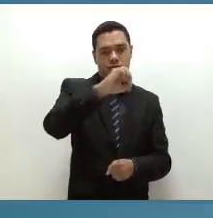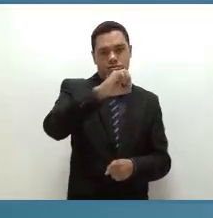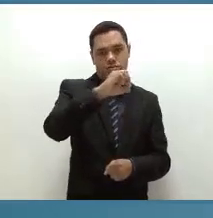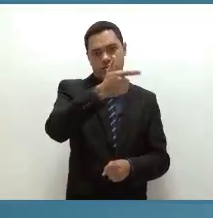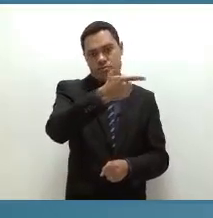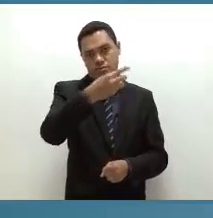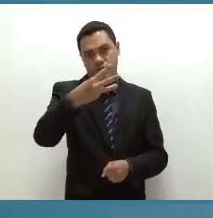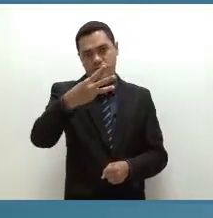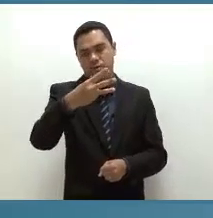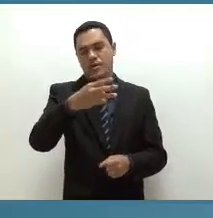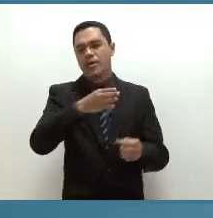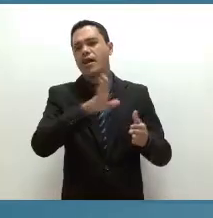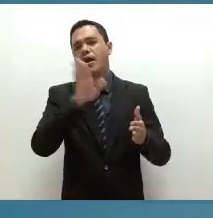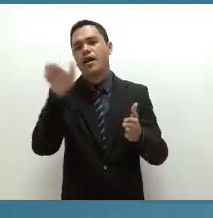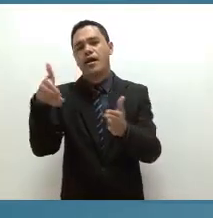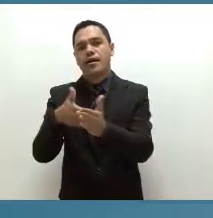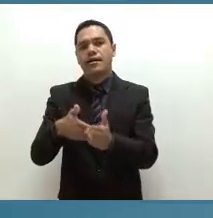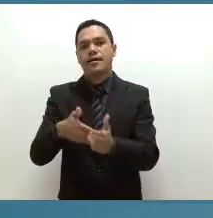2023-2025.